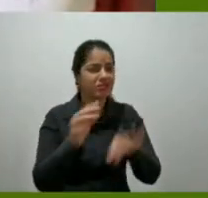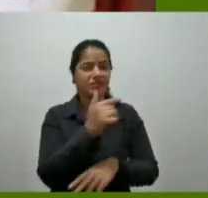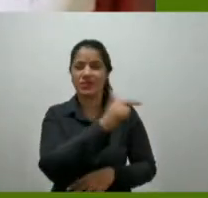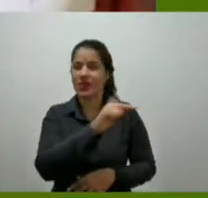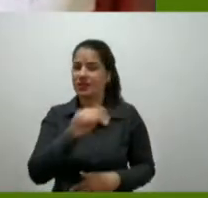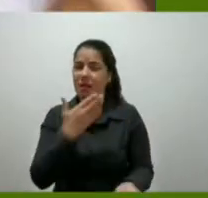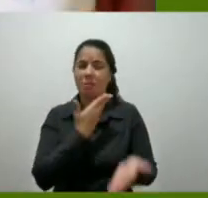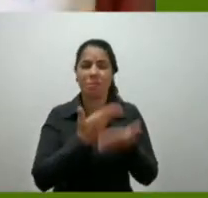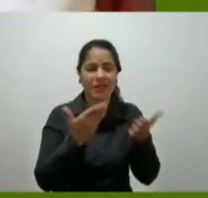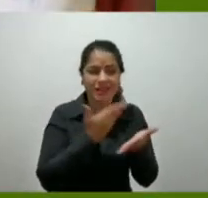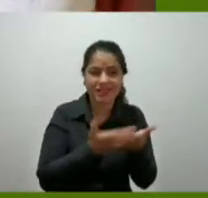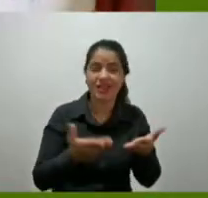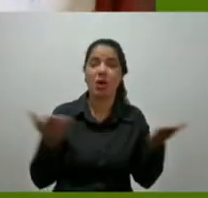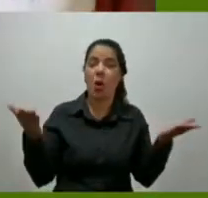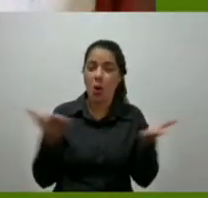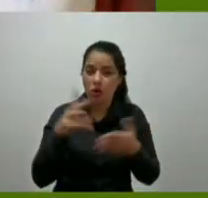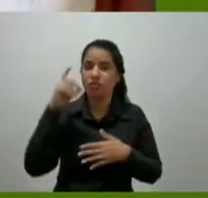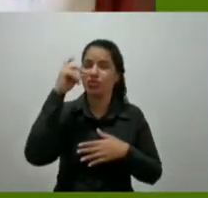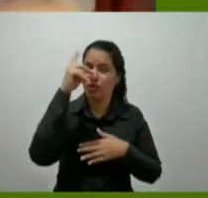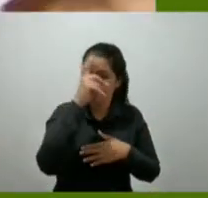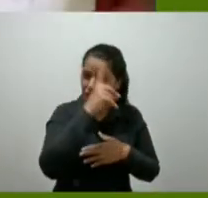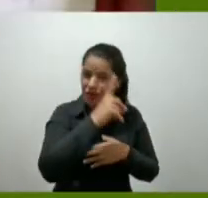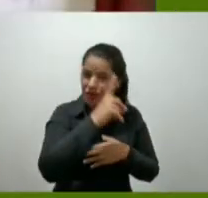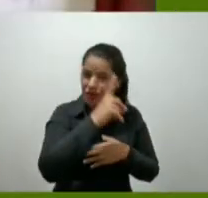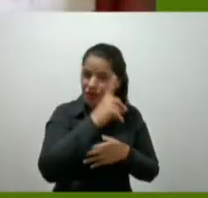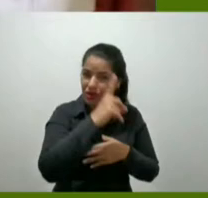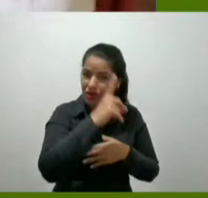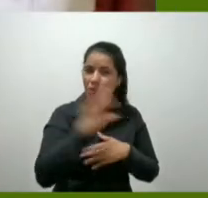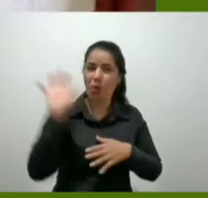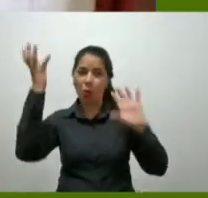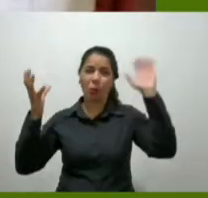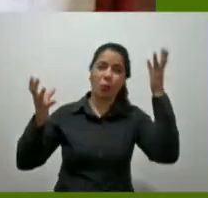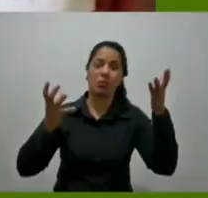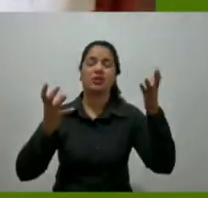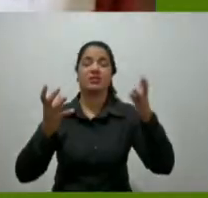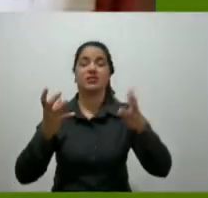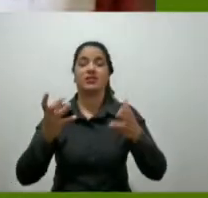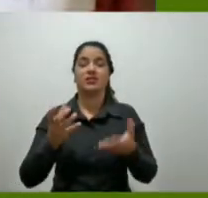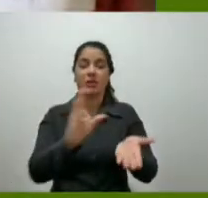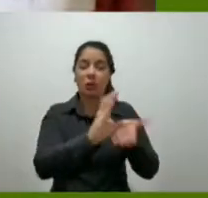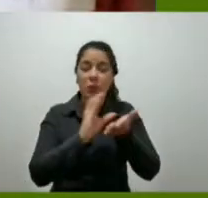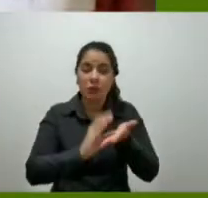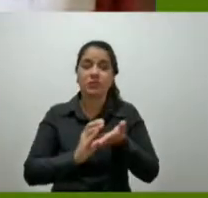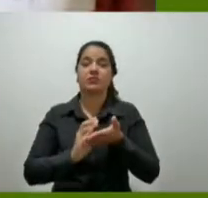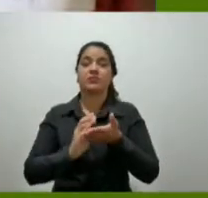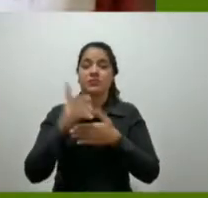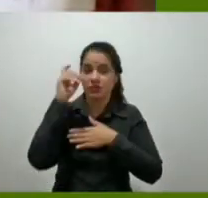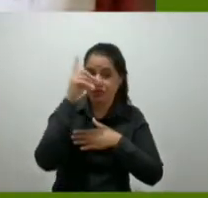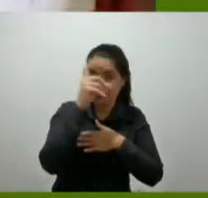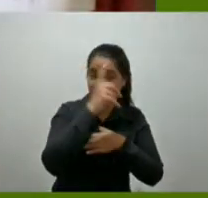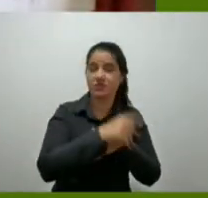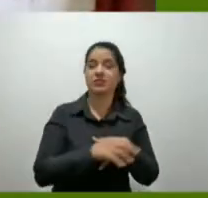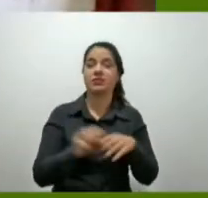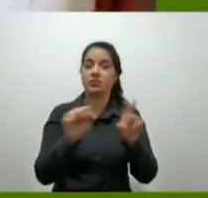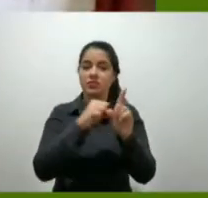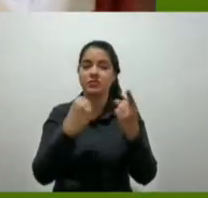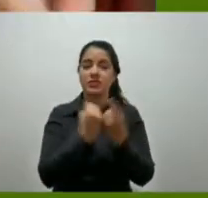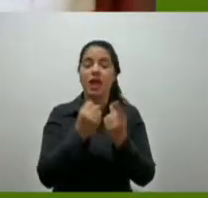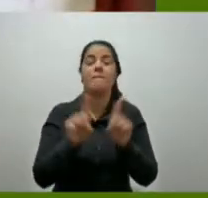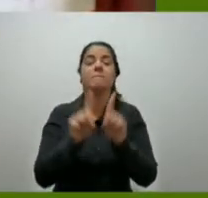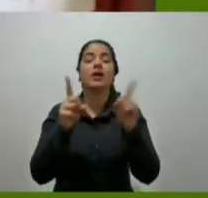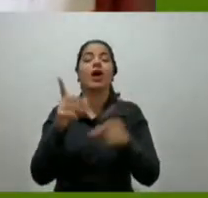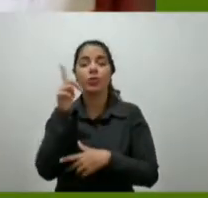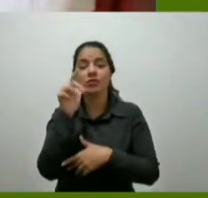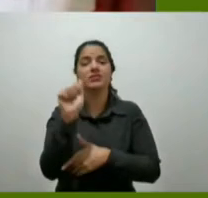muito difícil lutar pelo clima, lutar pelos recursos, lutar pela aceitação da sociedade. Mas nós conseguimos. Hoje nós temos